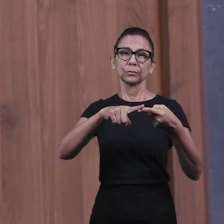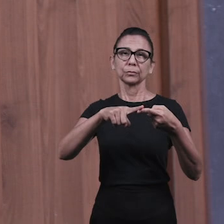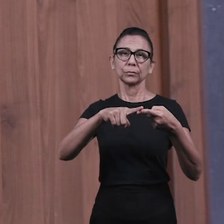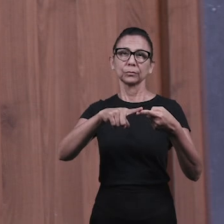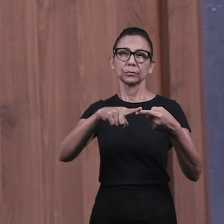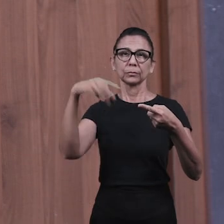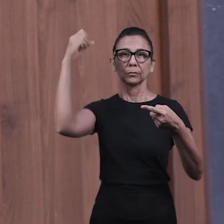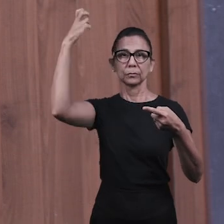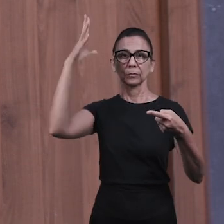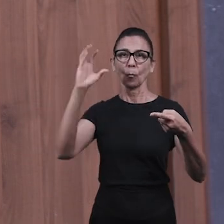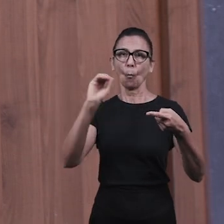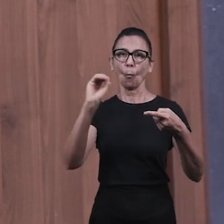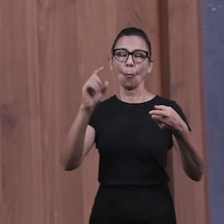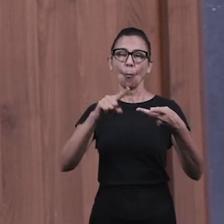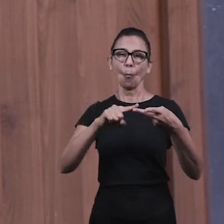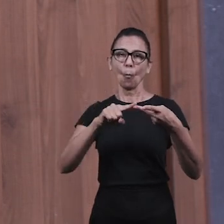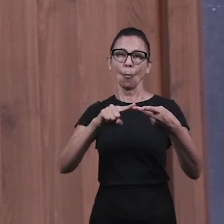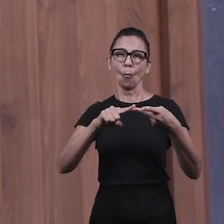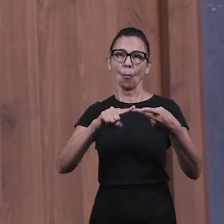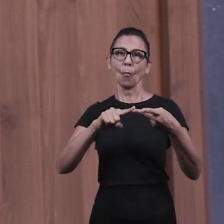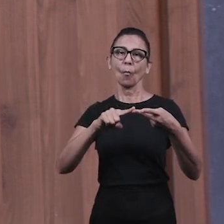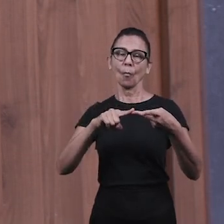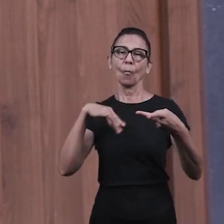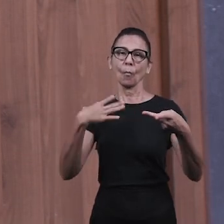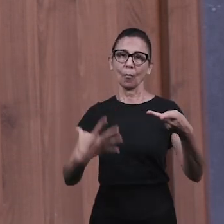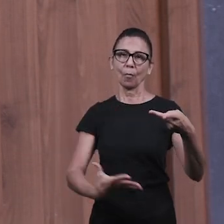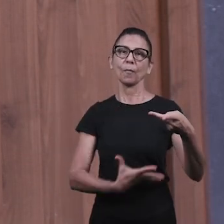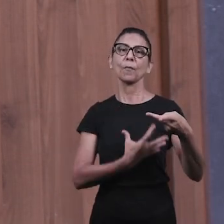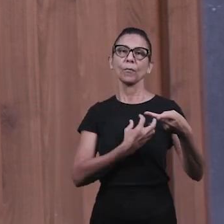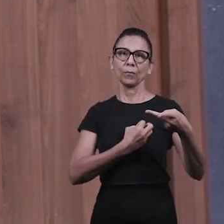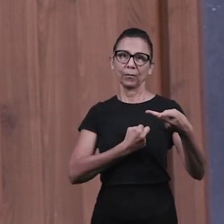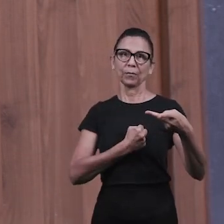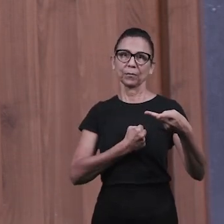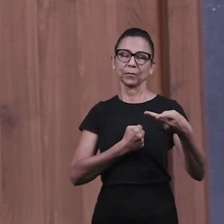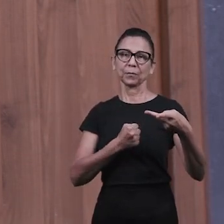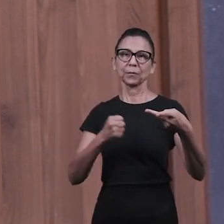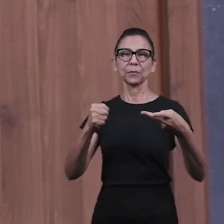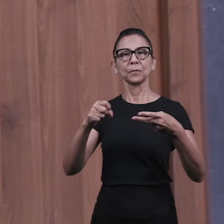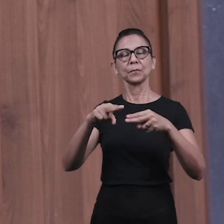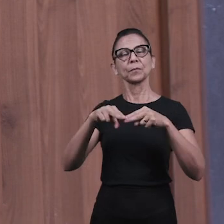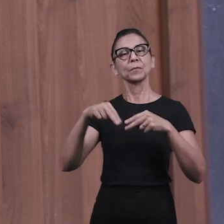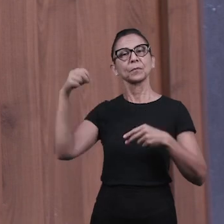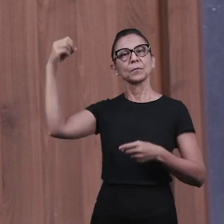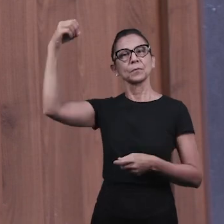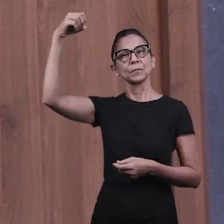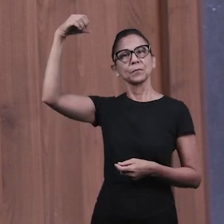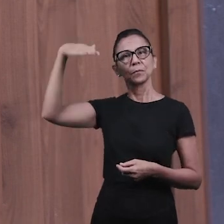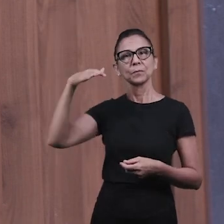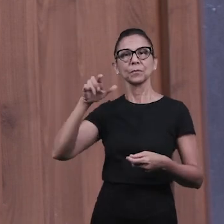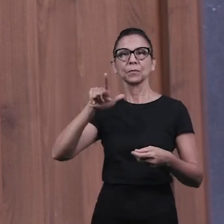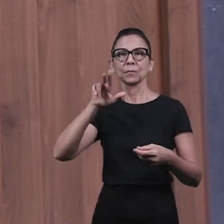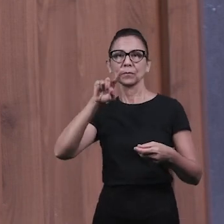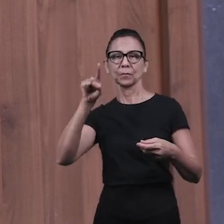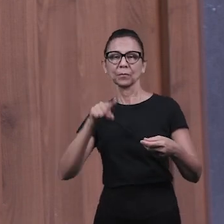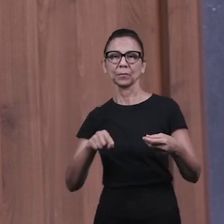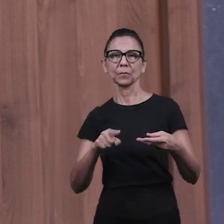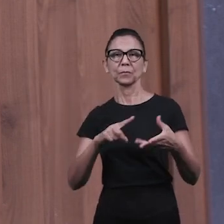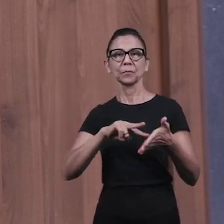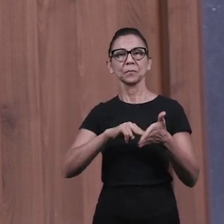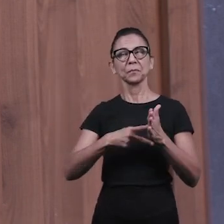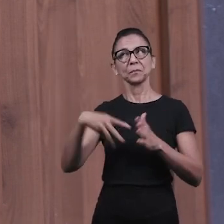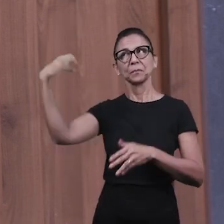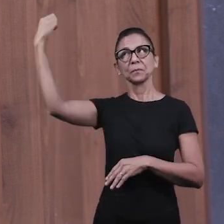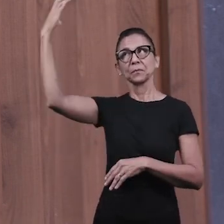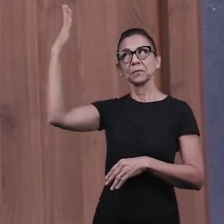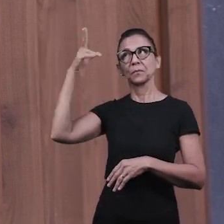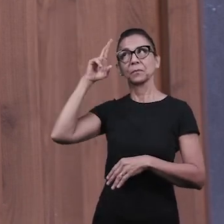na revelação, ou seja, na luz. Muito bem respondido pela Lorena, em poucas palavras, mas muito bem respondido. Vamos